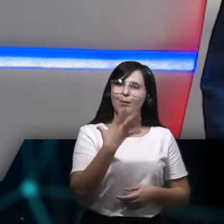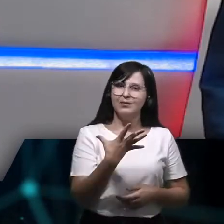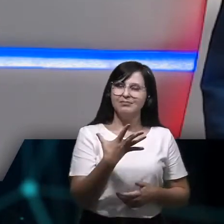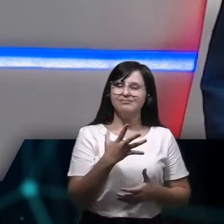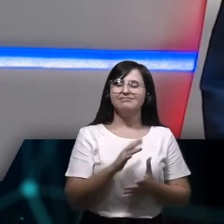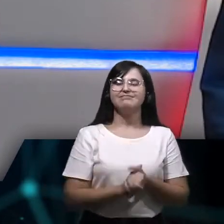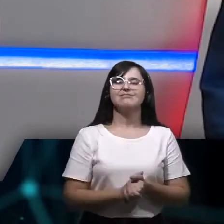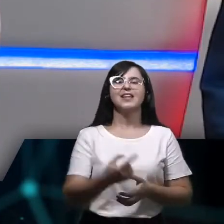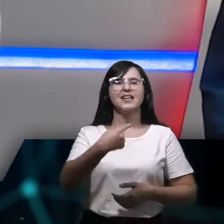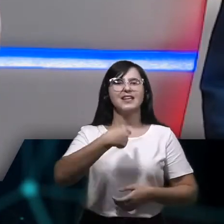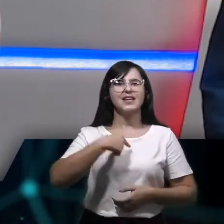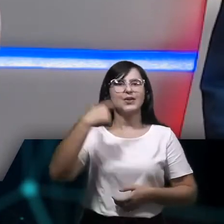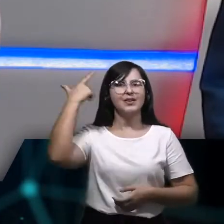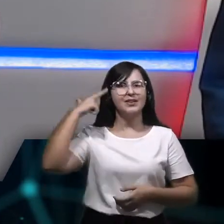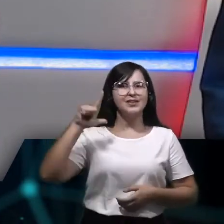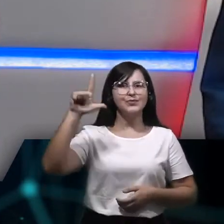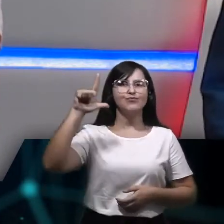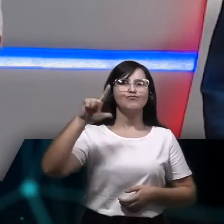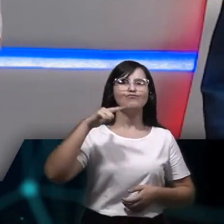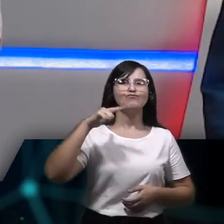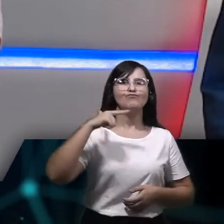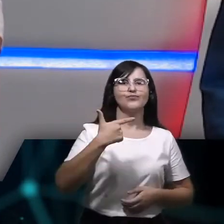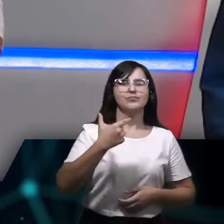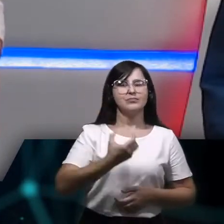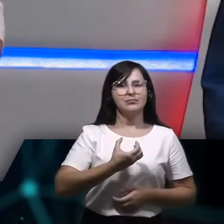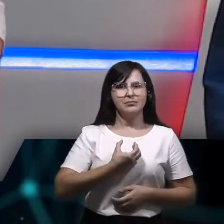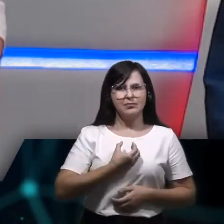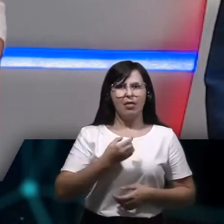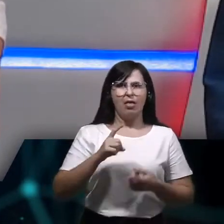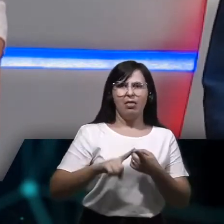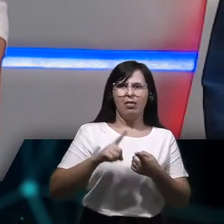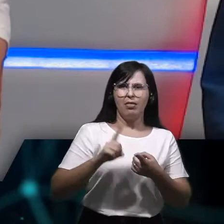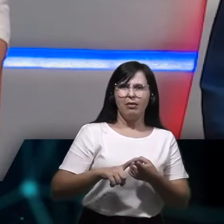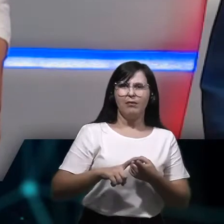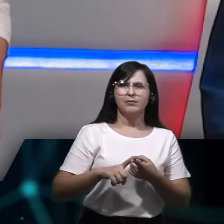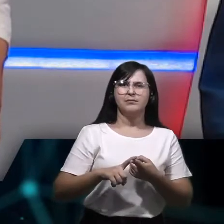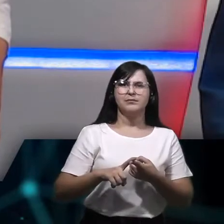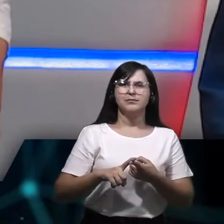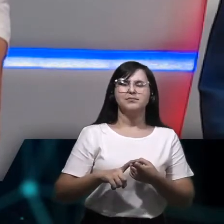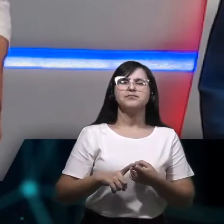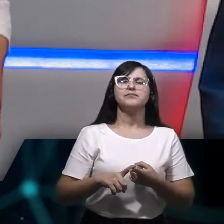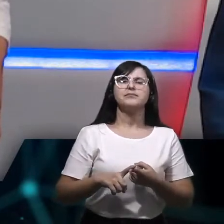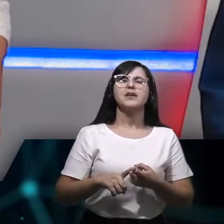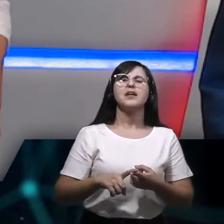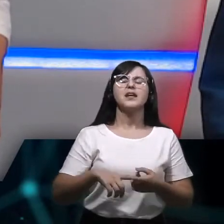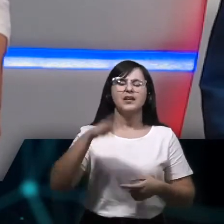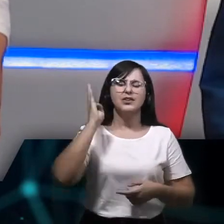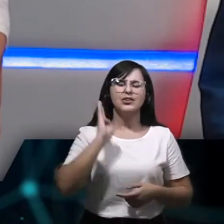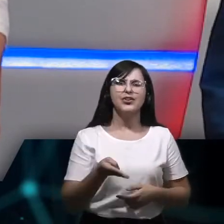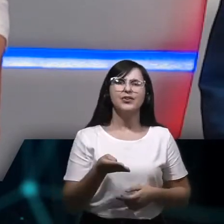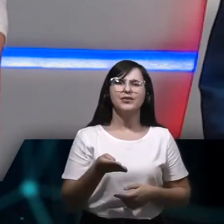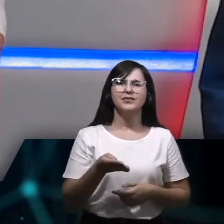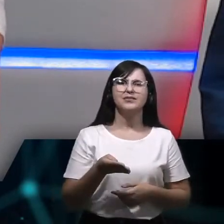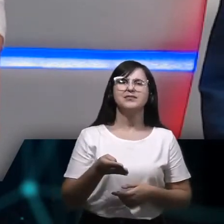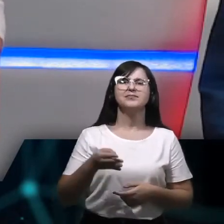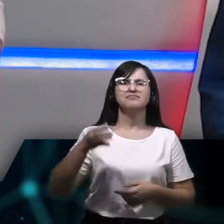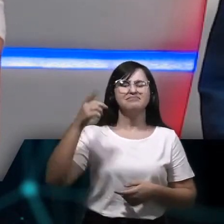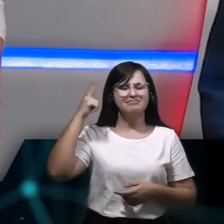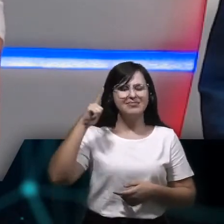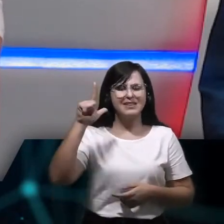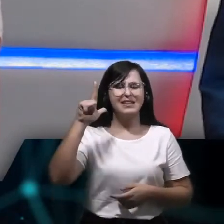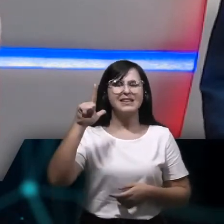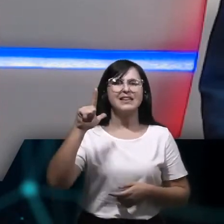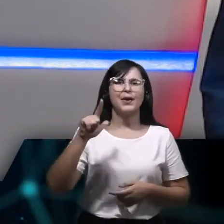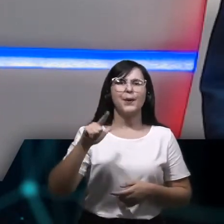dizer ao senhor que ganhei 2 selos Unicef para o município, um prefeito amigo da criança. Quero dizer ao